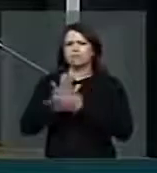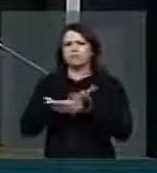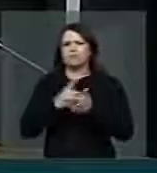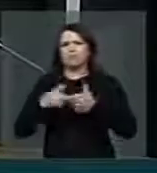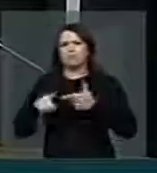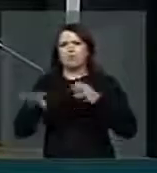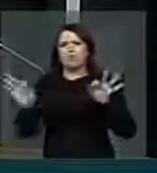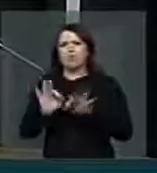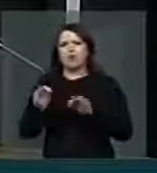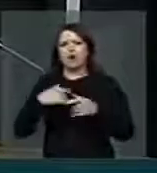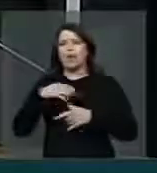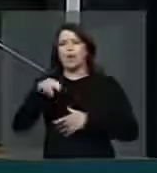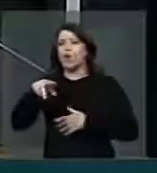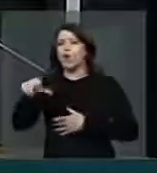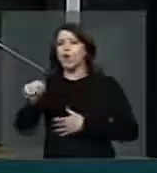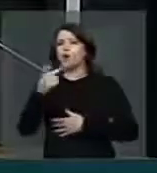E